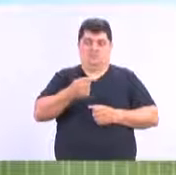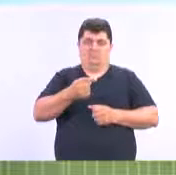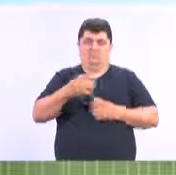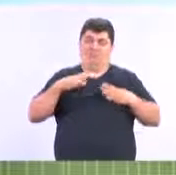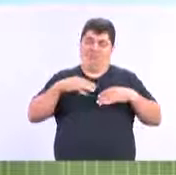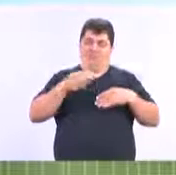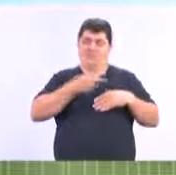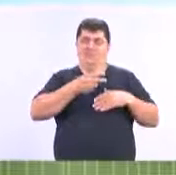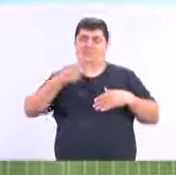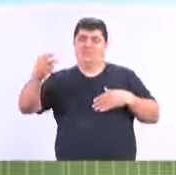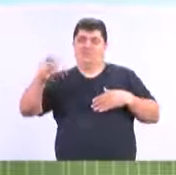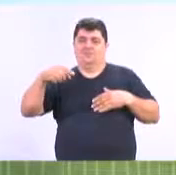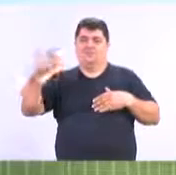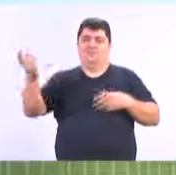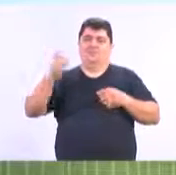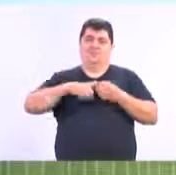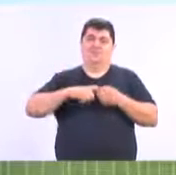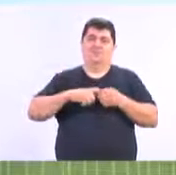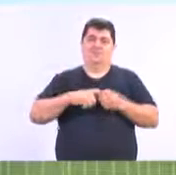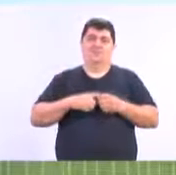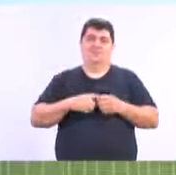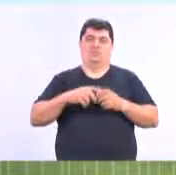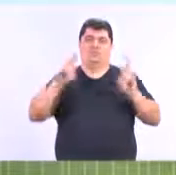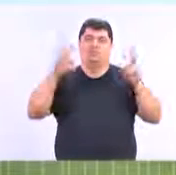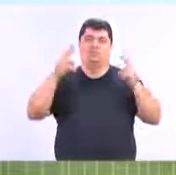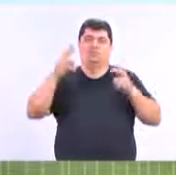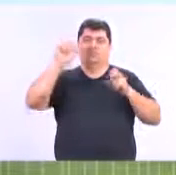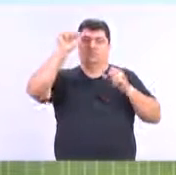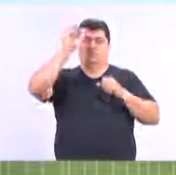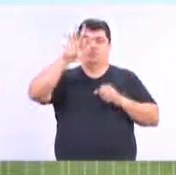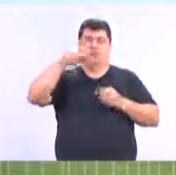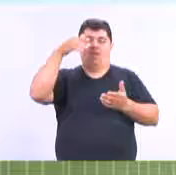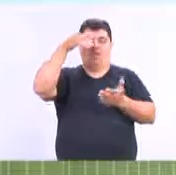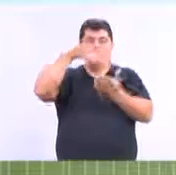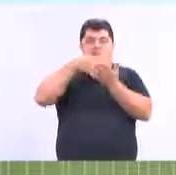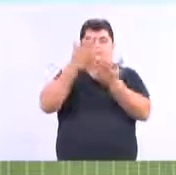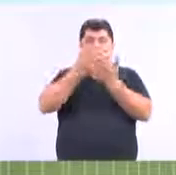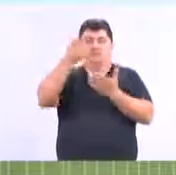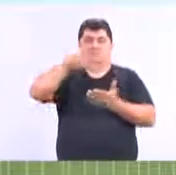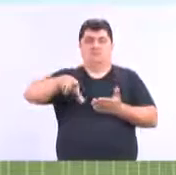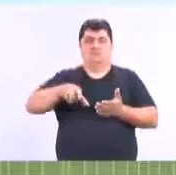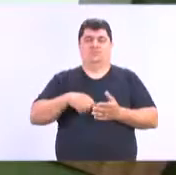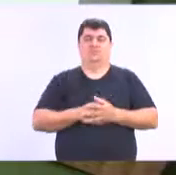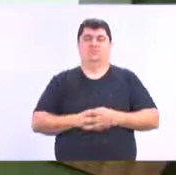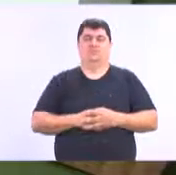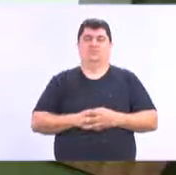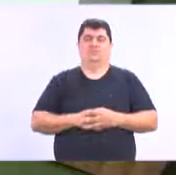folga, a gente volta depois do carnaval, fique com Deus e até a próxima aula.